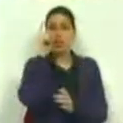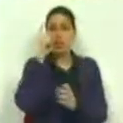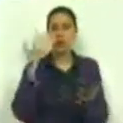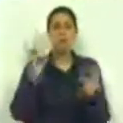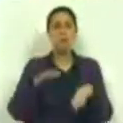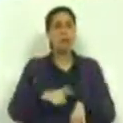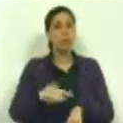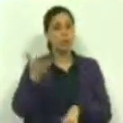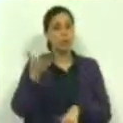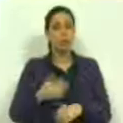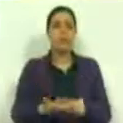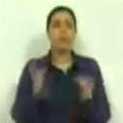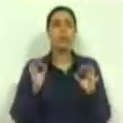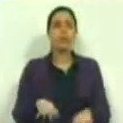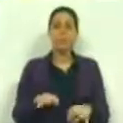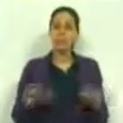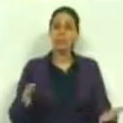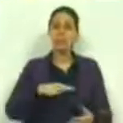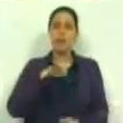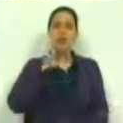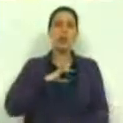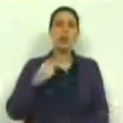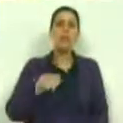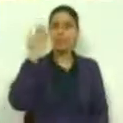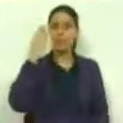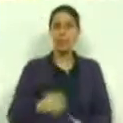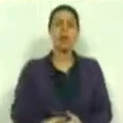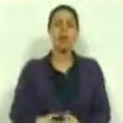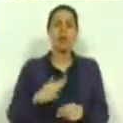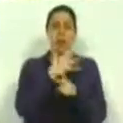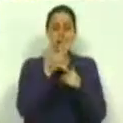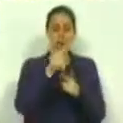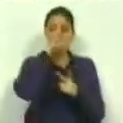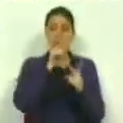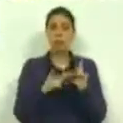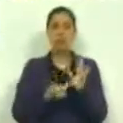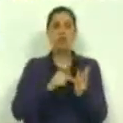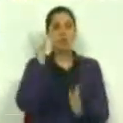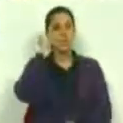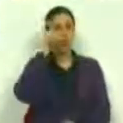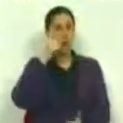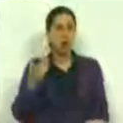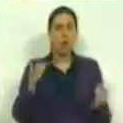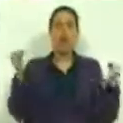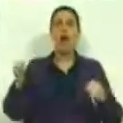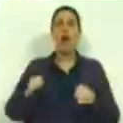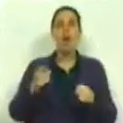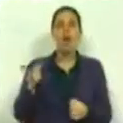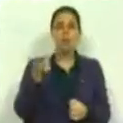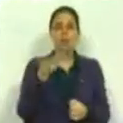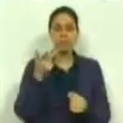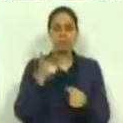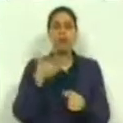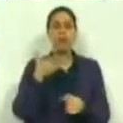Sócrates. Terminou o seu tempo, Sr. E finalmente, deputado. para terminar, Sra. Presidente, no segundo governo do engenheiro Sócrates, o acordo